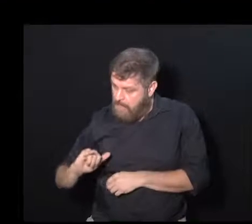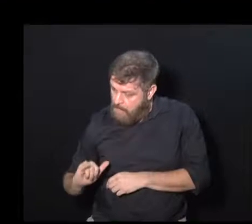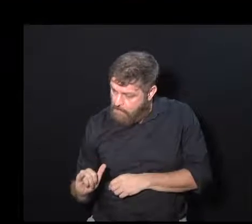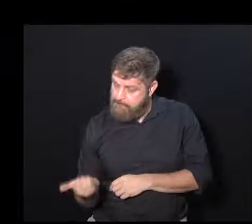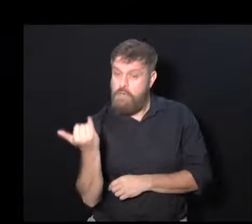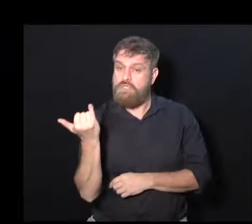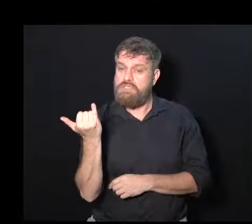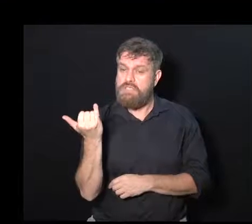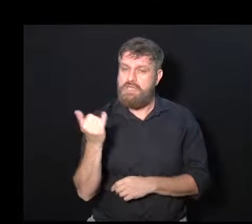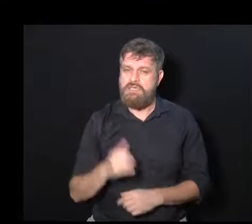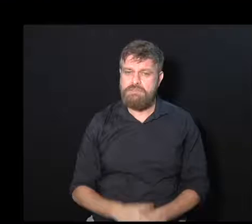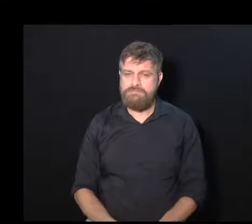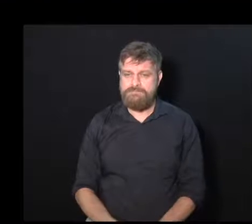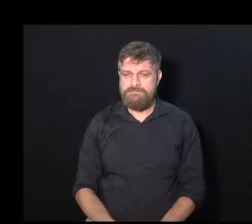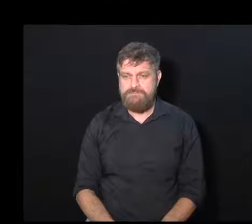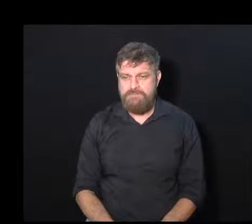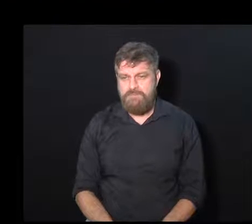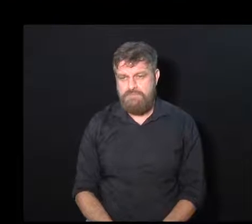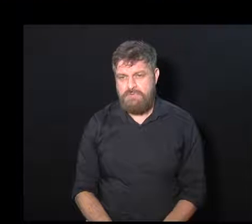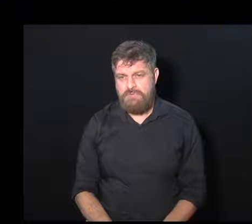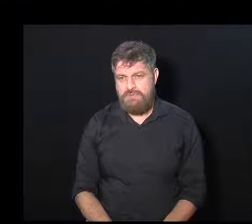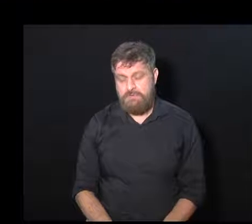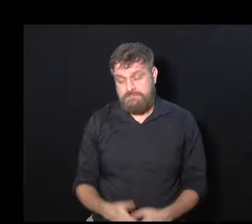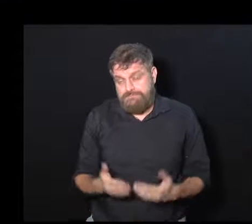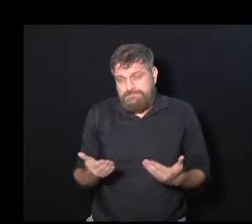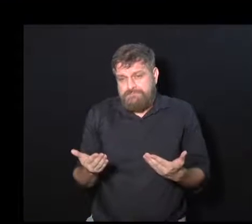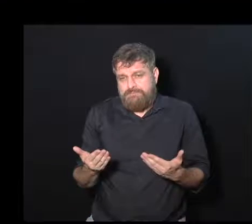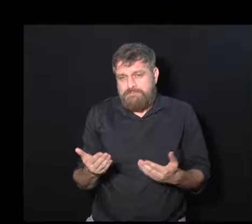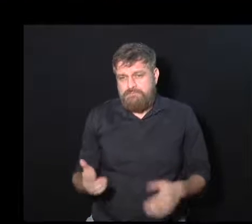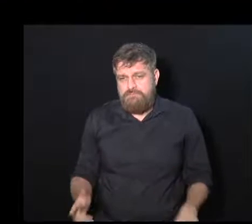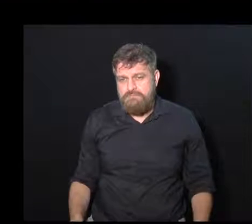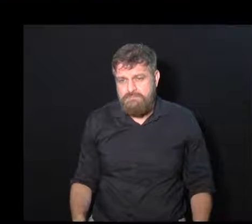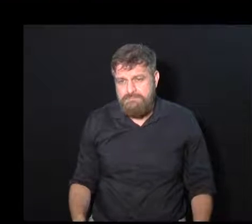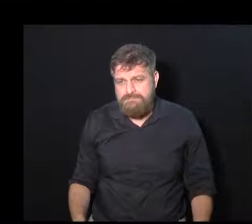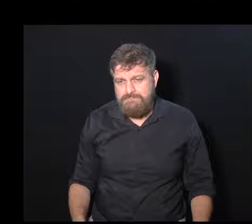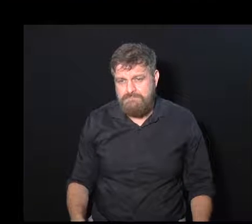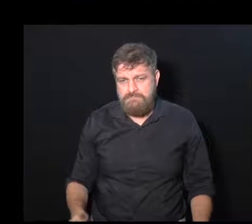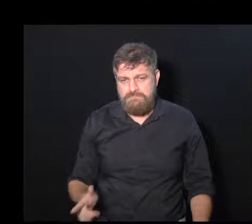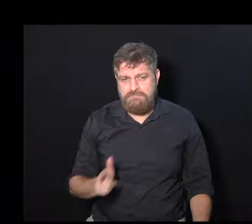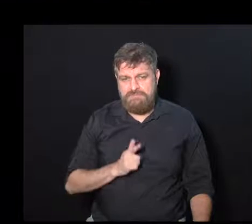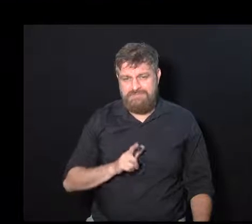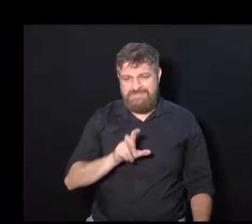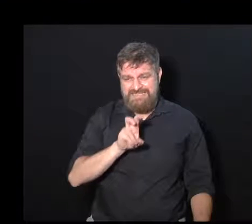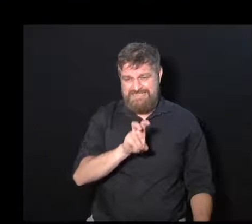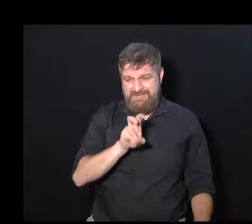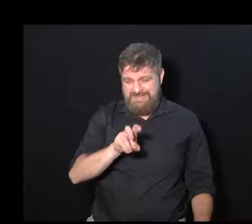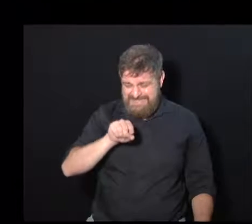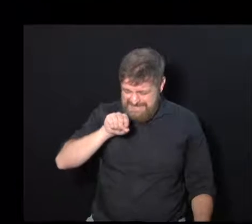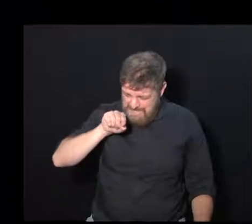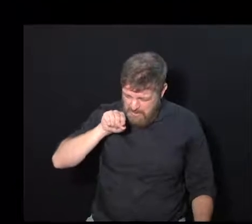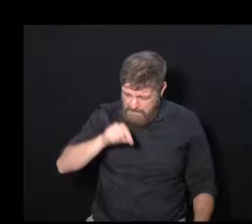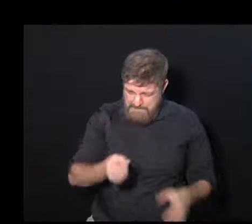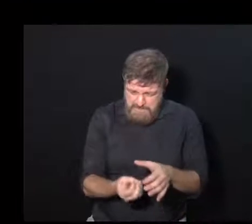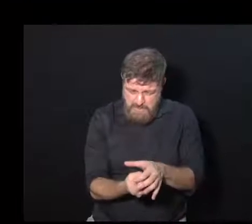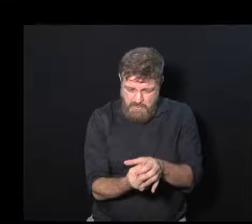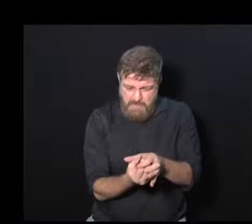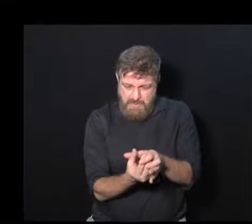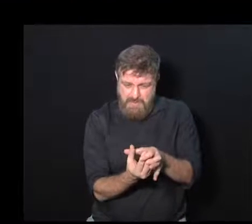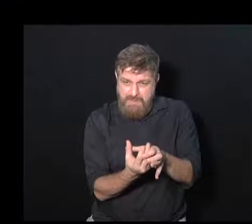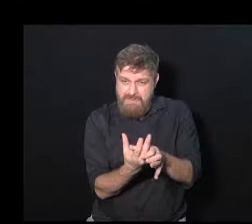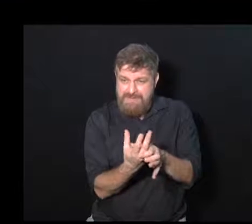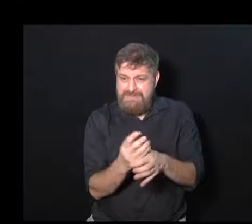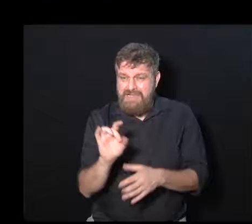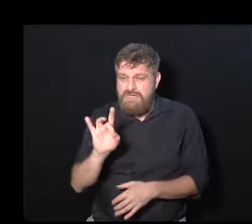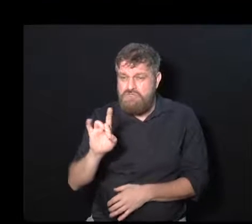oportunidades. E só que, das 55 mil espécies que a gente tem aqui,